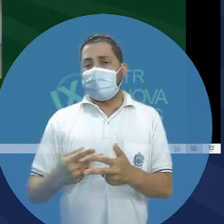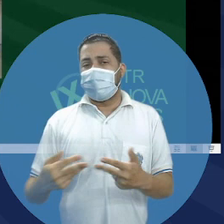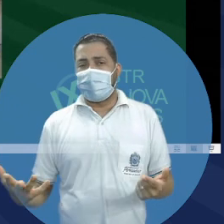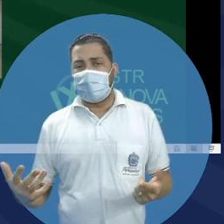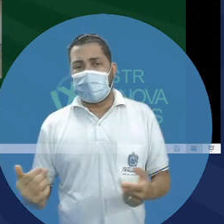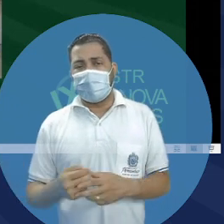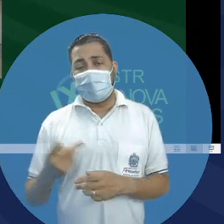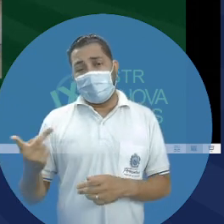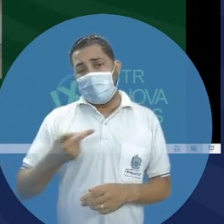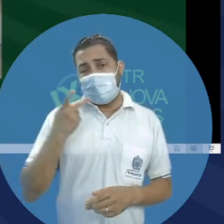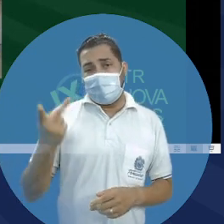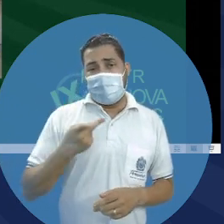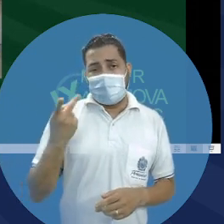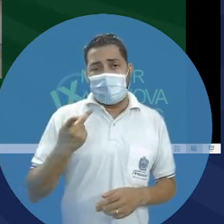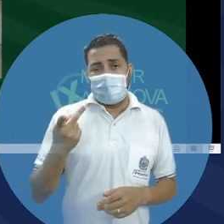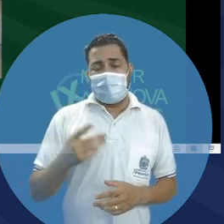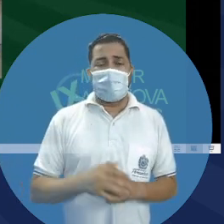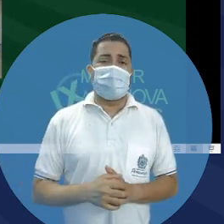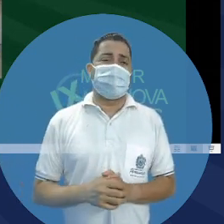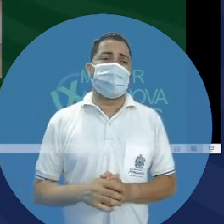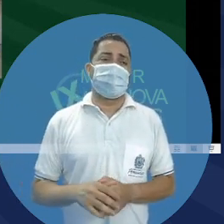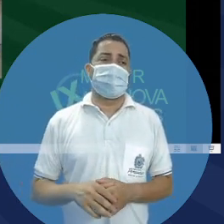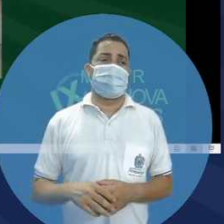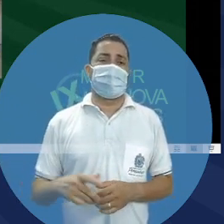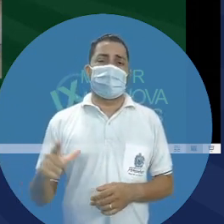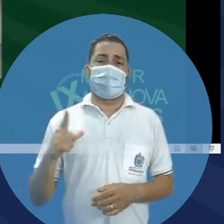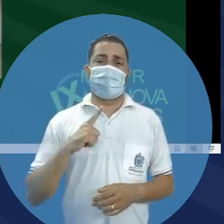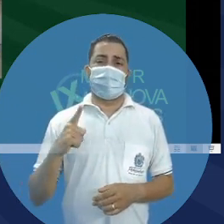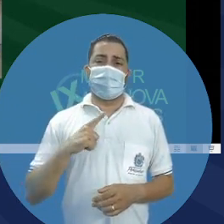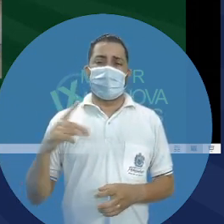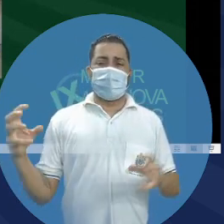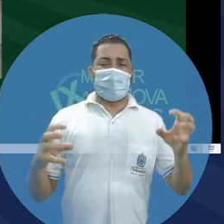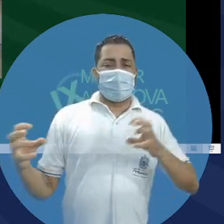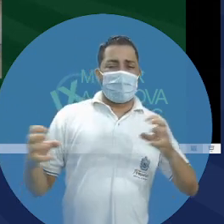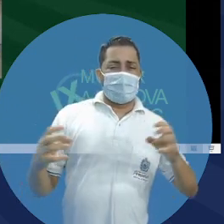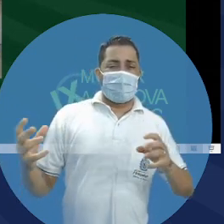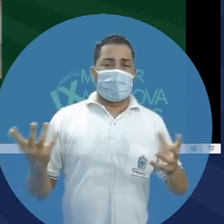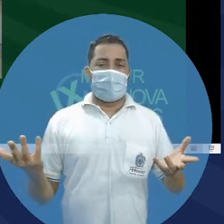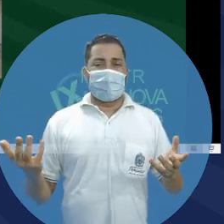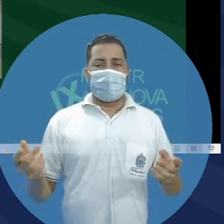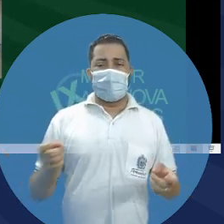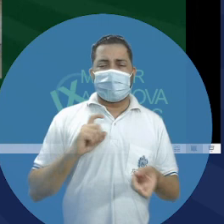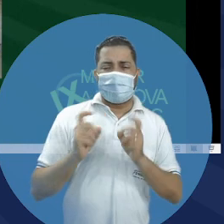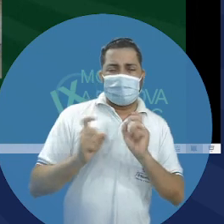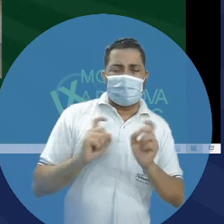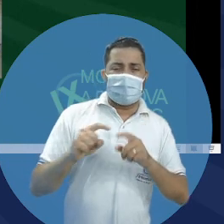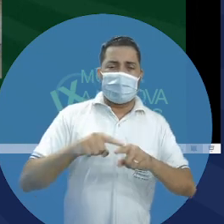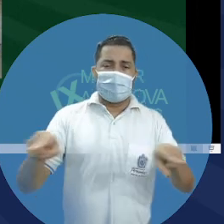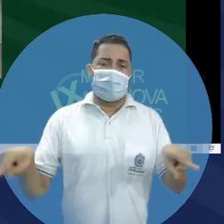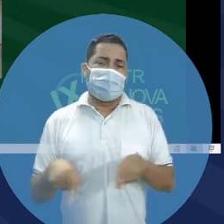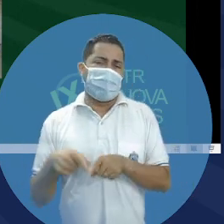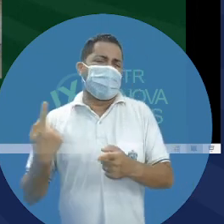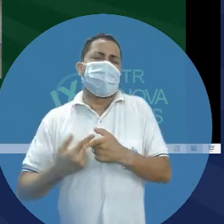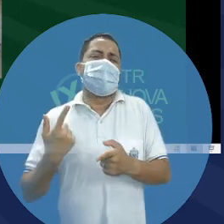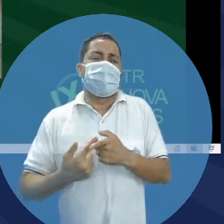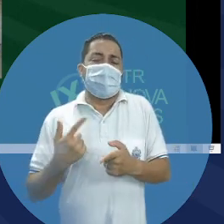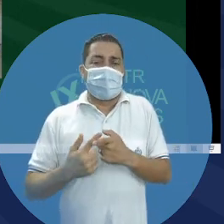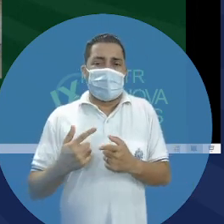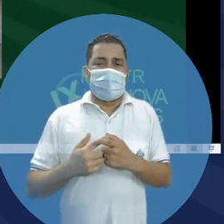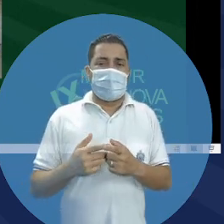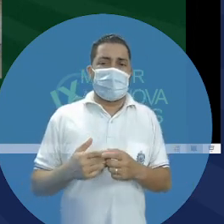essa fala, teve um bate-boca na sala para entender o porquê elas entendiam isso. E foi observado que